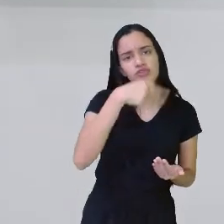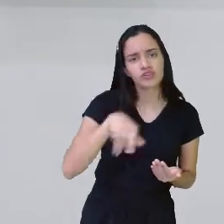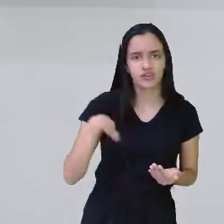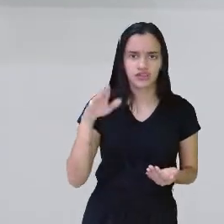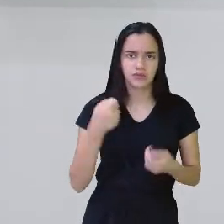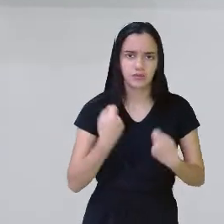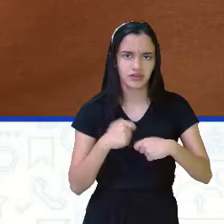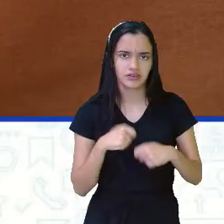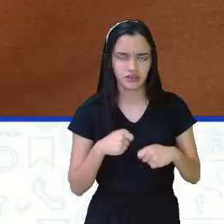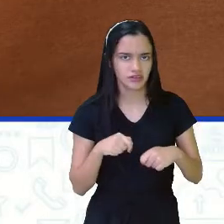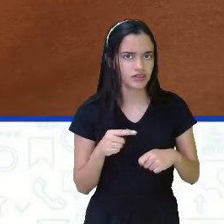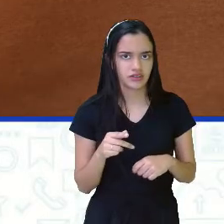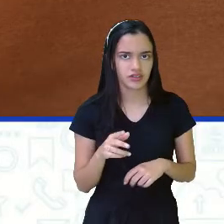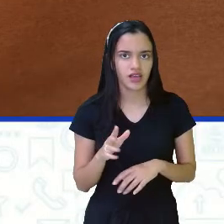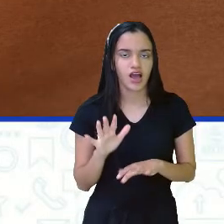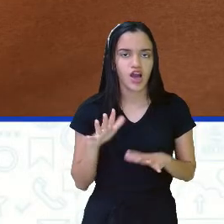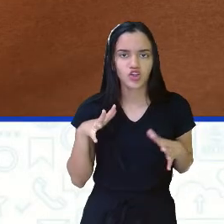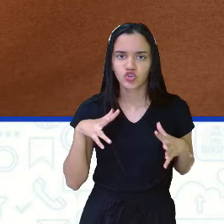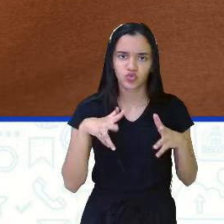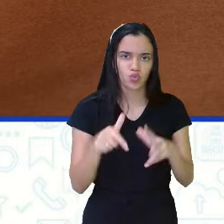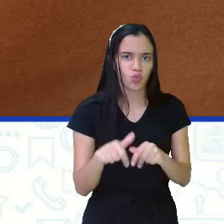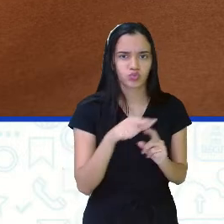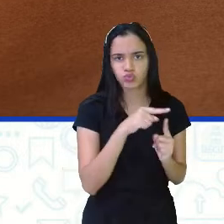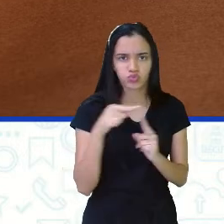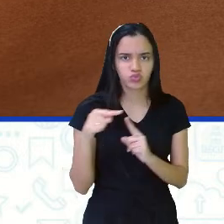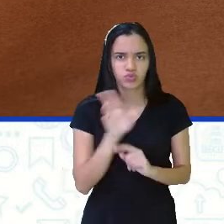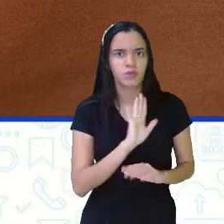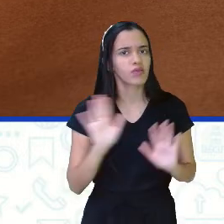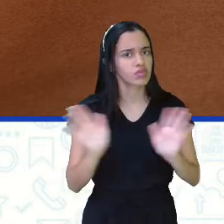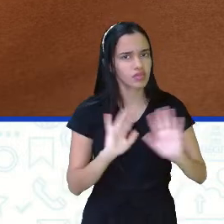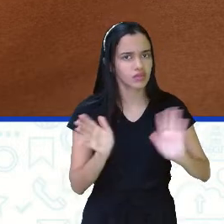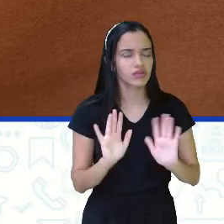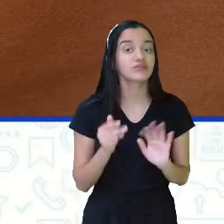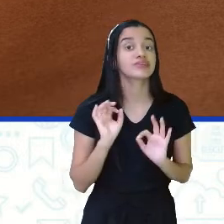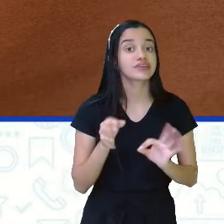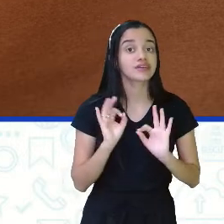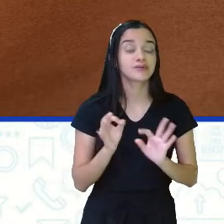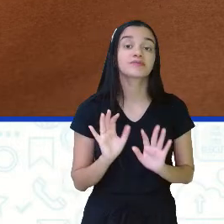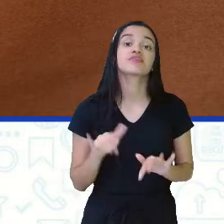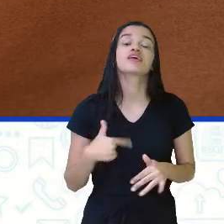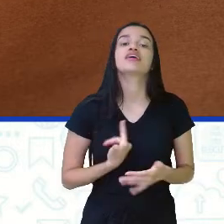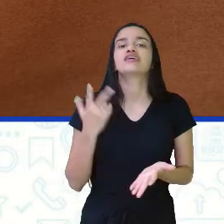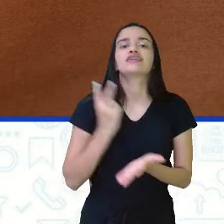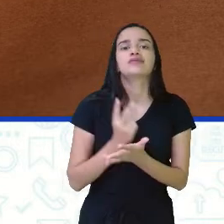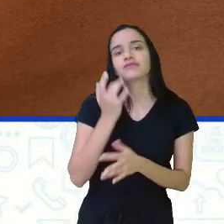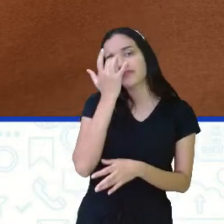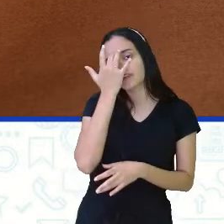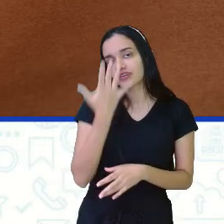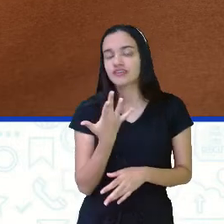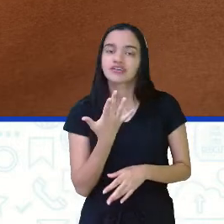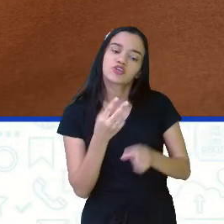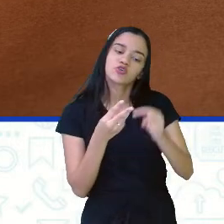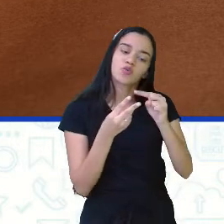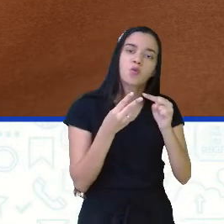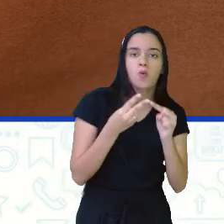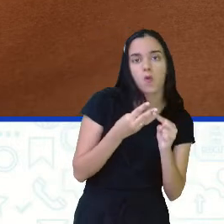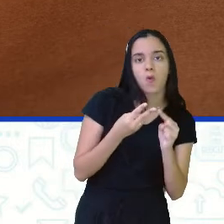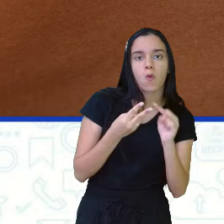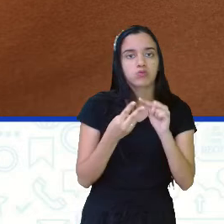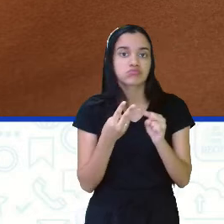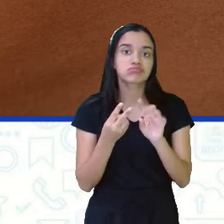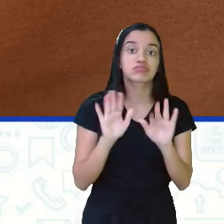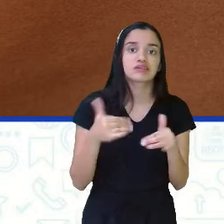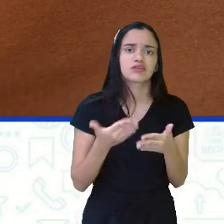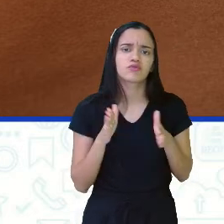precisam dominar todos esses tipos, certo? A gente sempre vai ter facilidade com um ou dois.